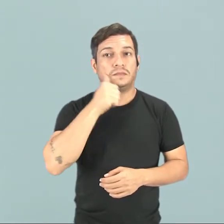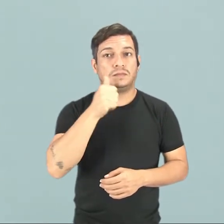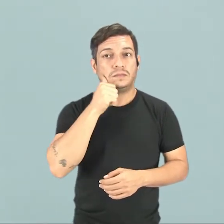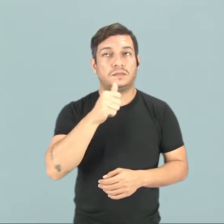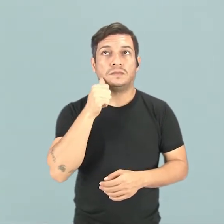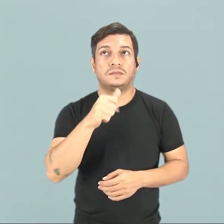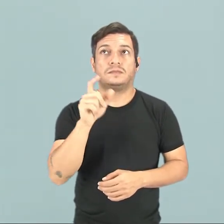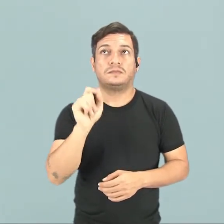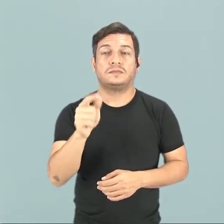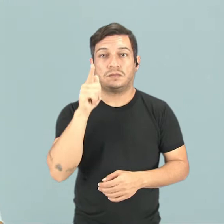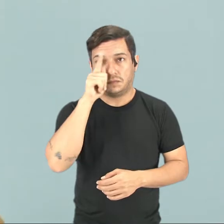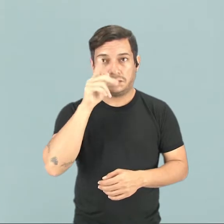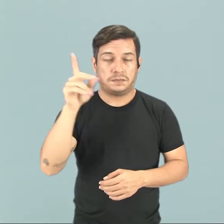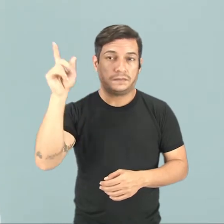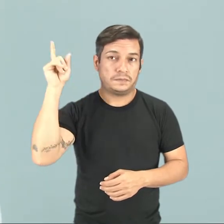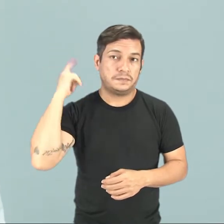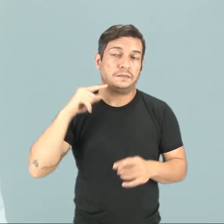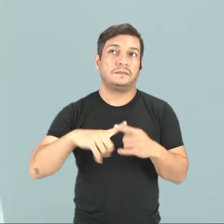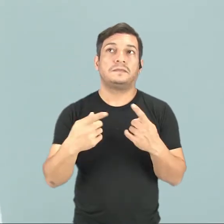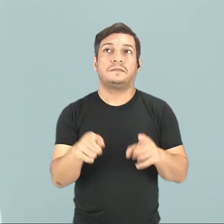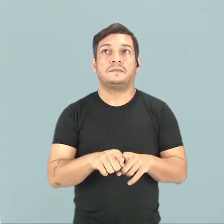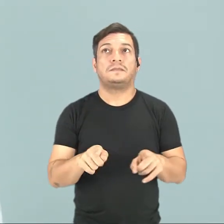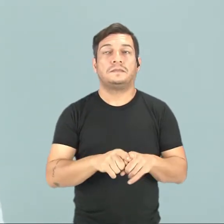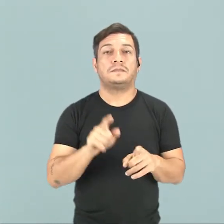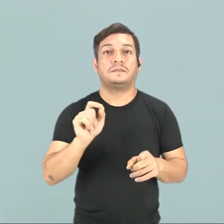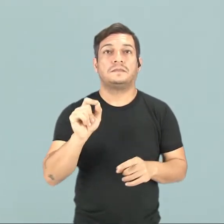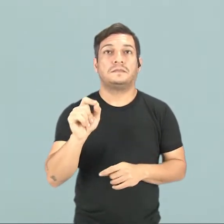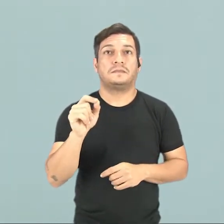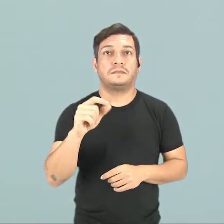Grécia Antiga, mas parece que Aspásia